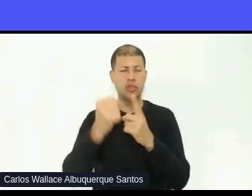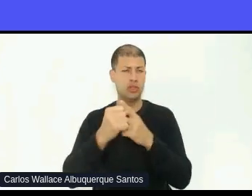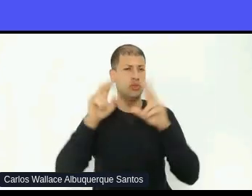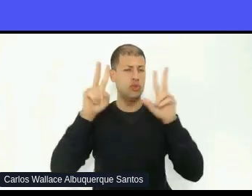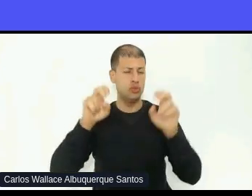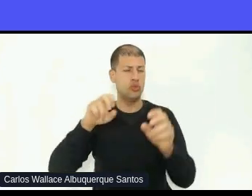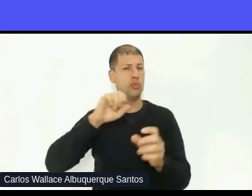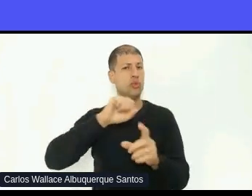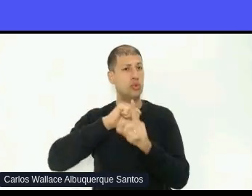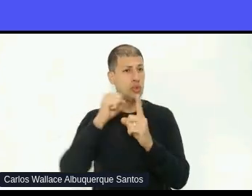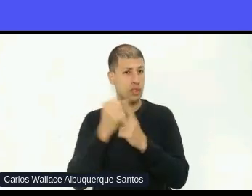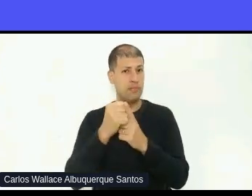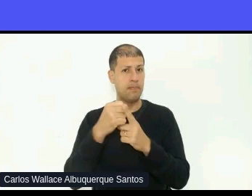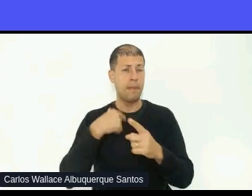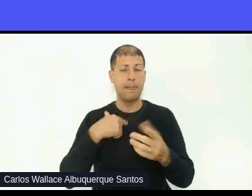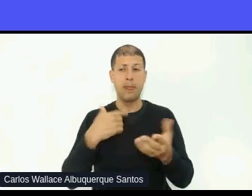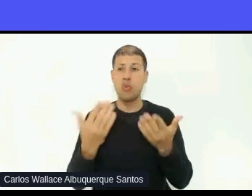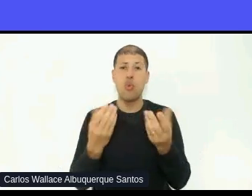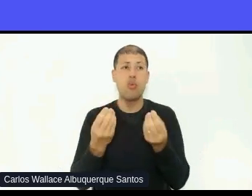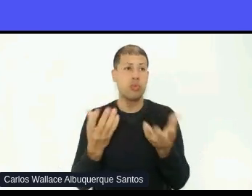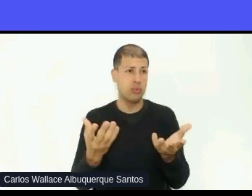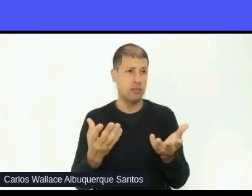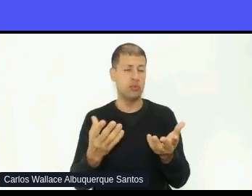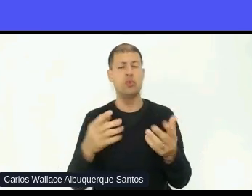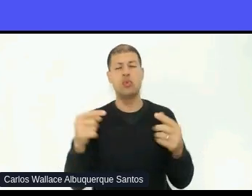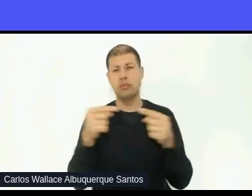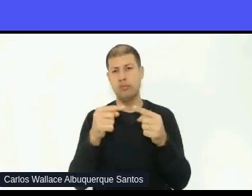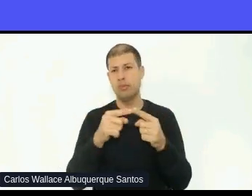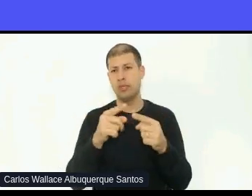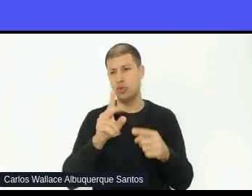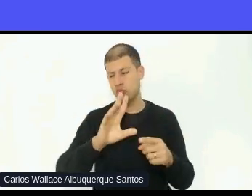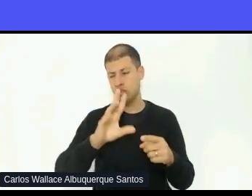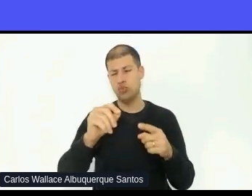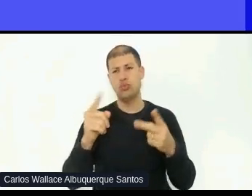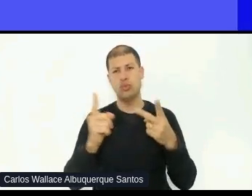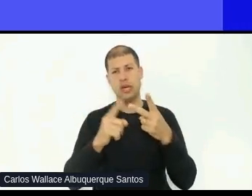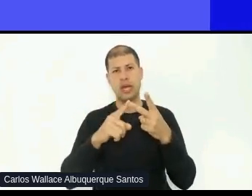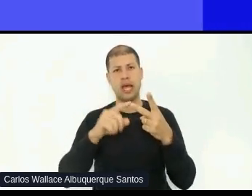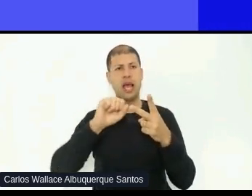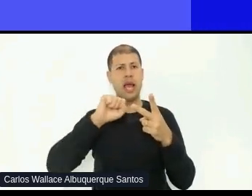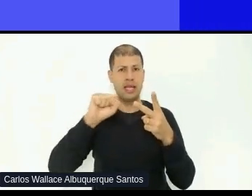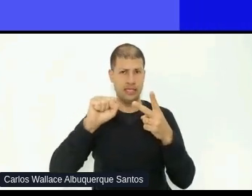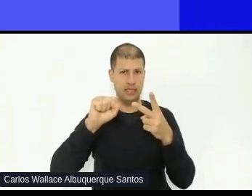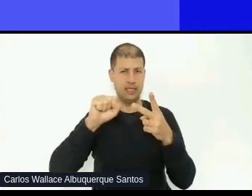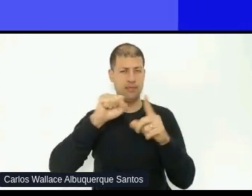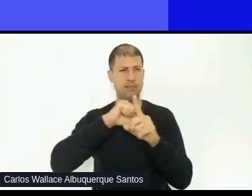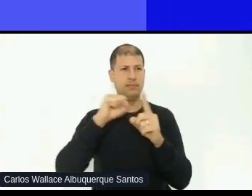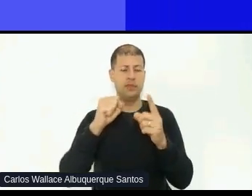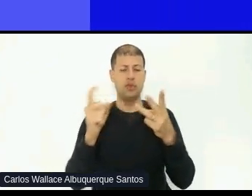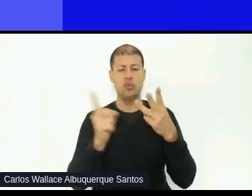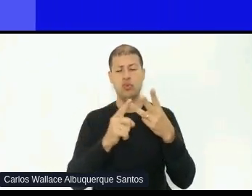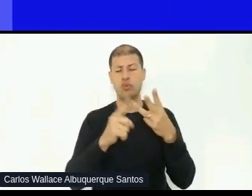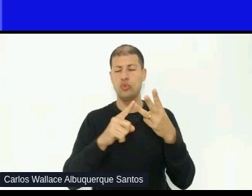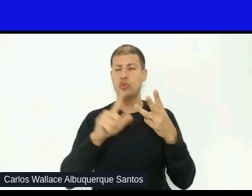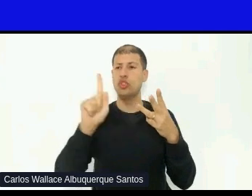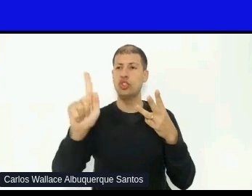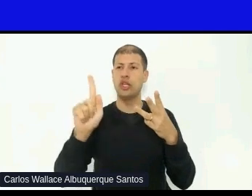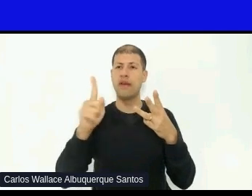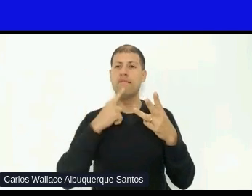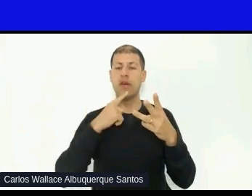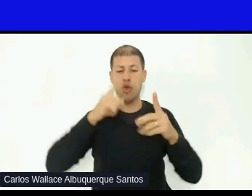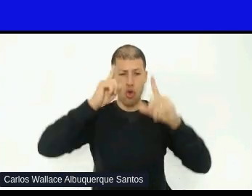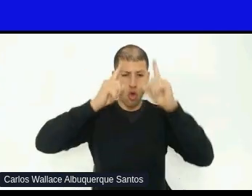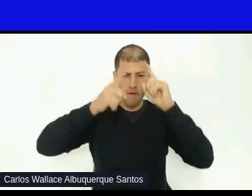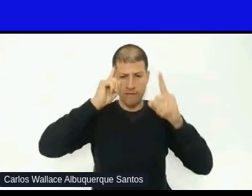que é essa minha interação? Então tem tudo a ver com esse tipo de controle. E por fim, pessoal, o terceiro pilar da ESG tem a ver com